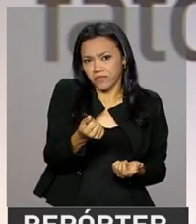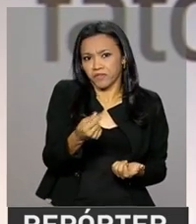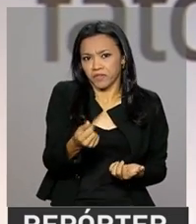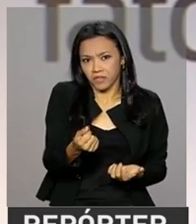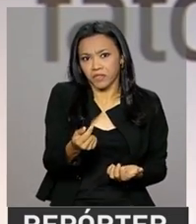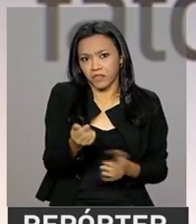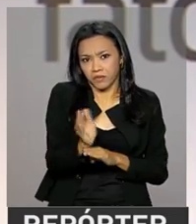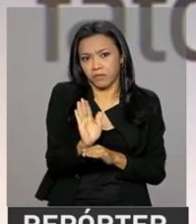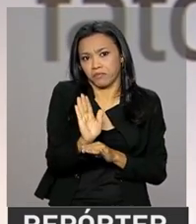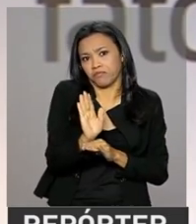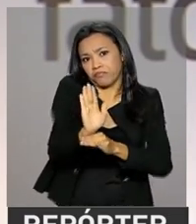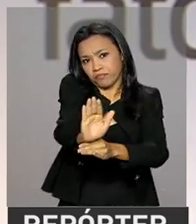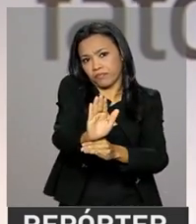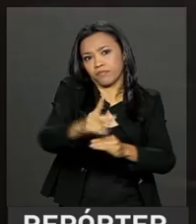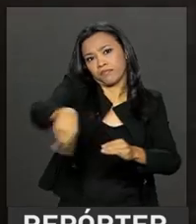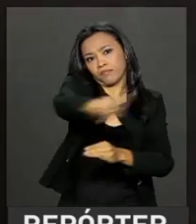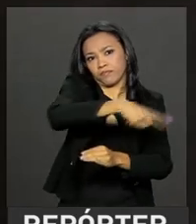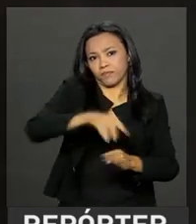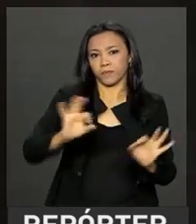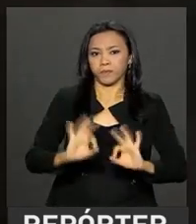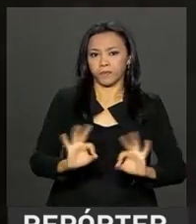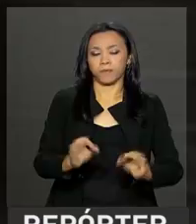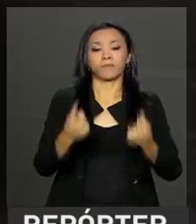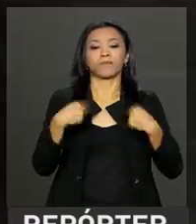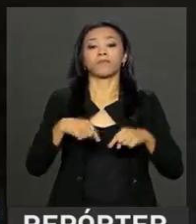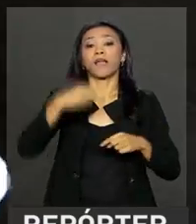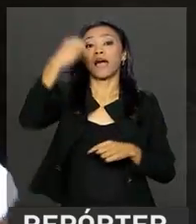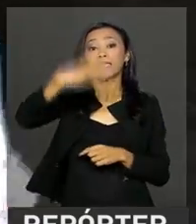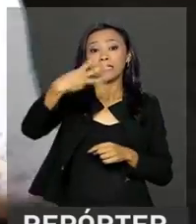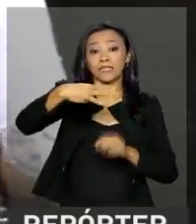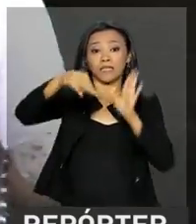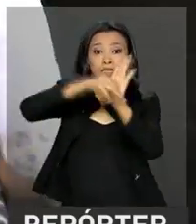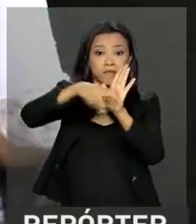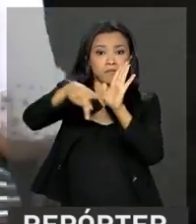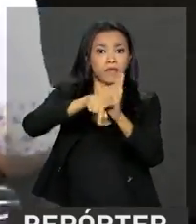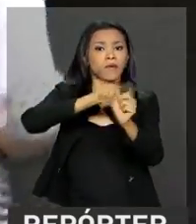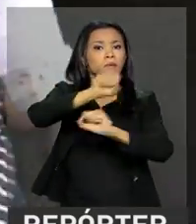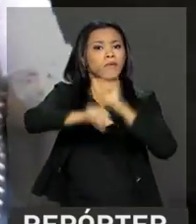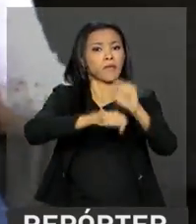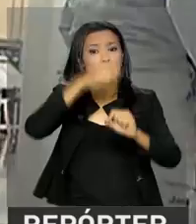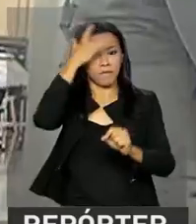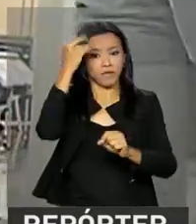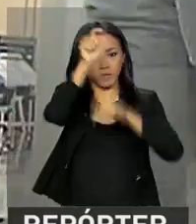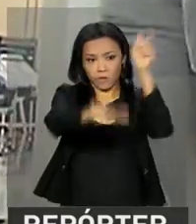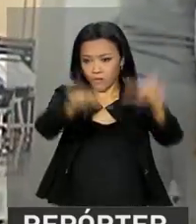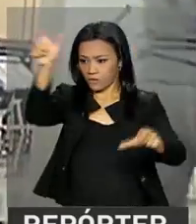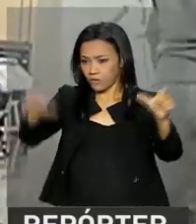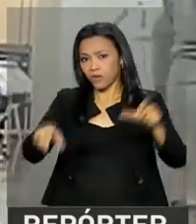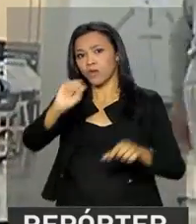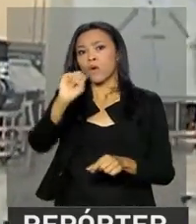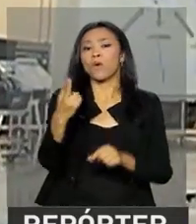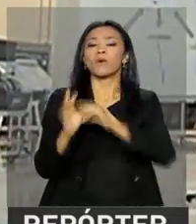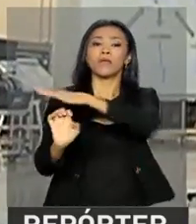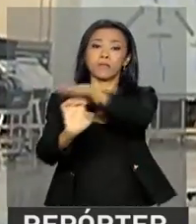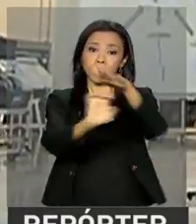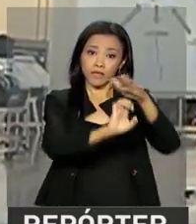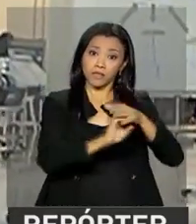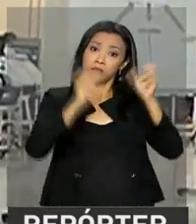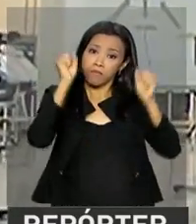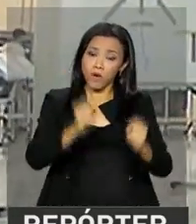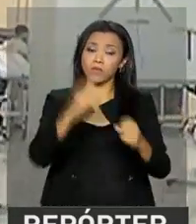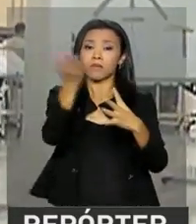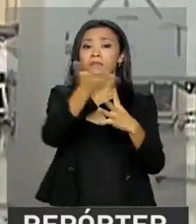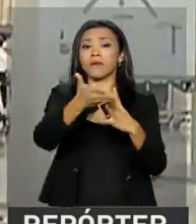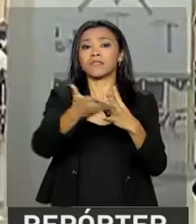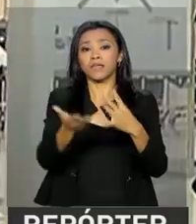financeiro aos concessionários a terceira Medida Provisória permite que pessoas físicas e empresas possam parcelar dívidas